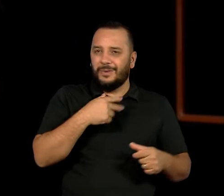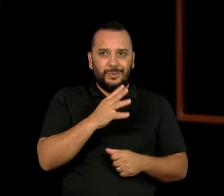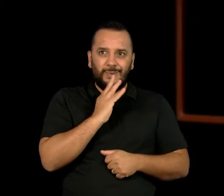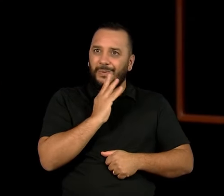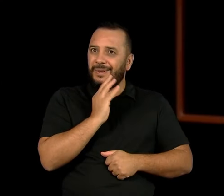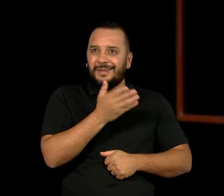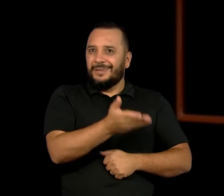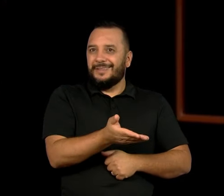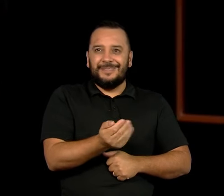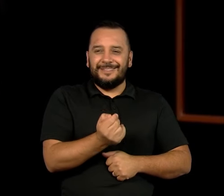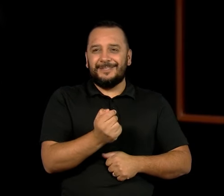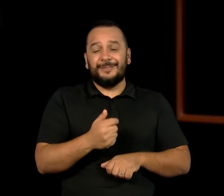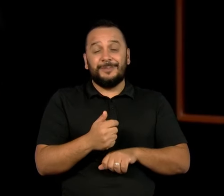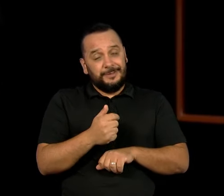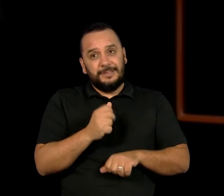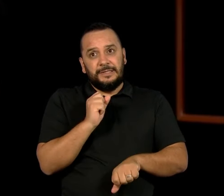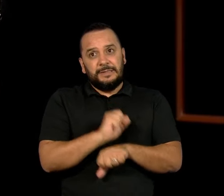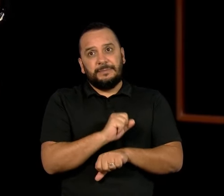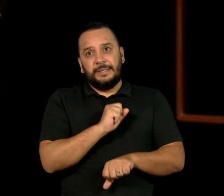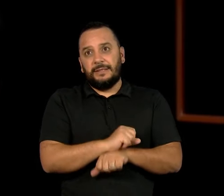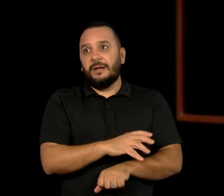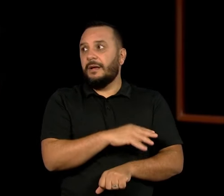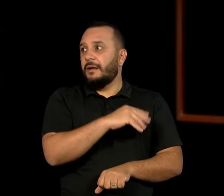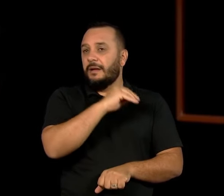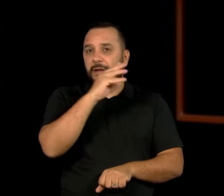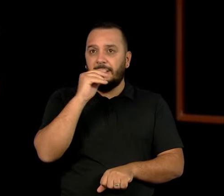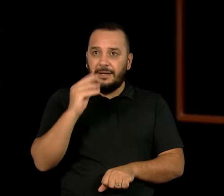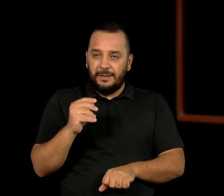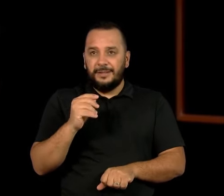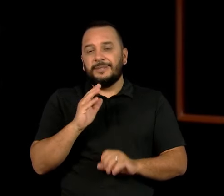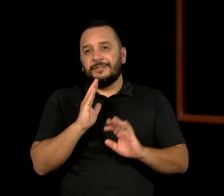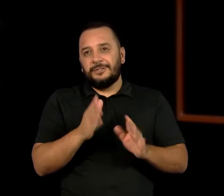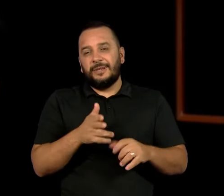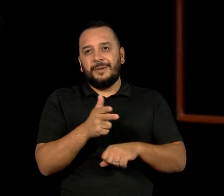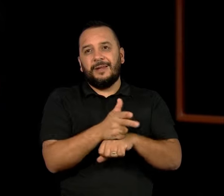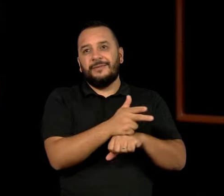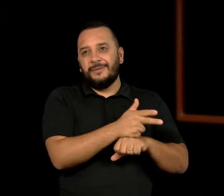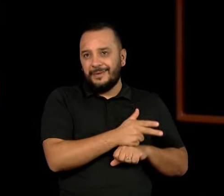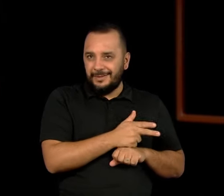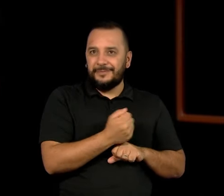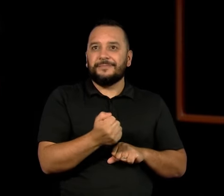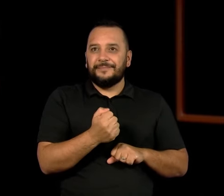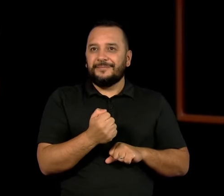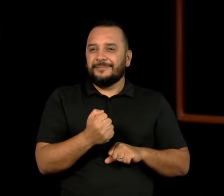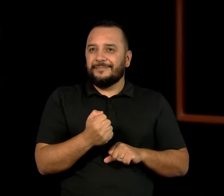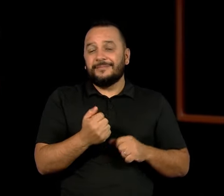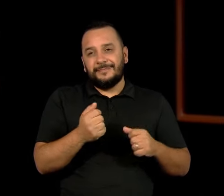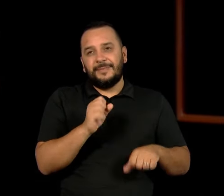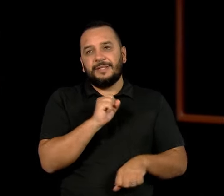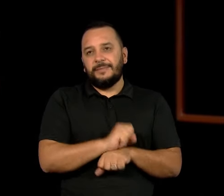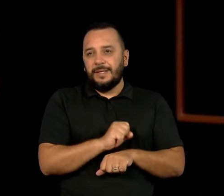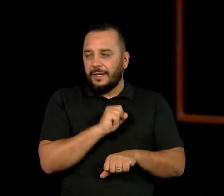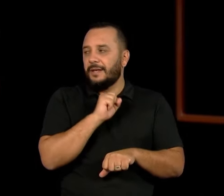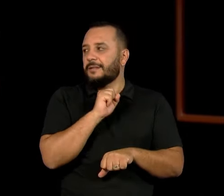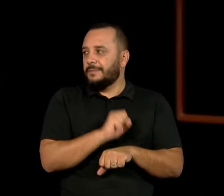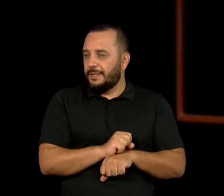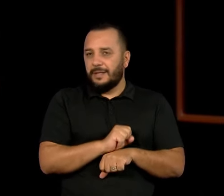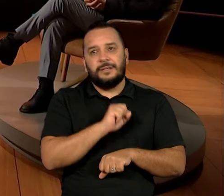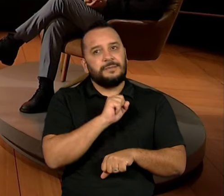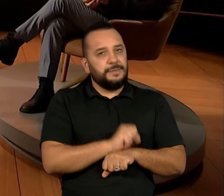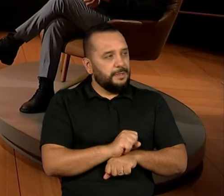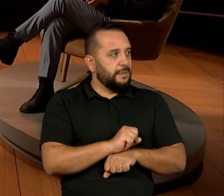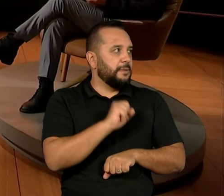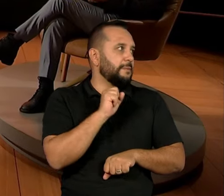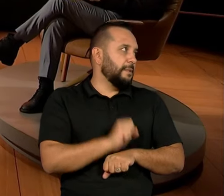essa questão do profissional esperar. Marcello Mastroianni disse, o que é ser ator? É esperar, esperar,